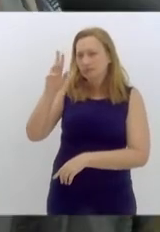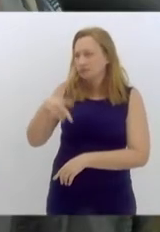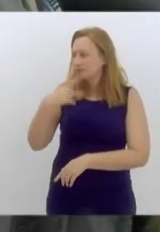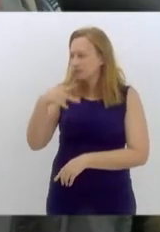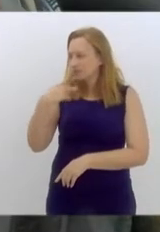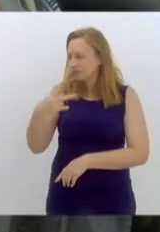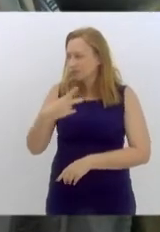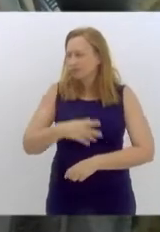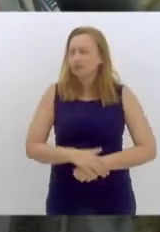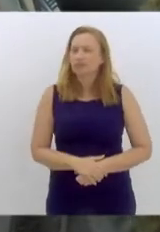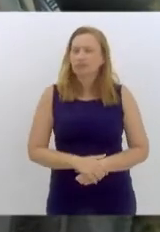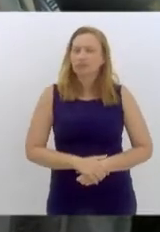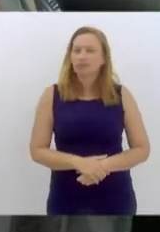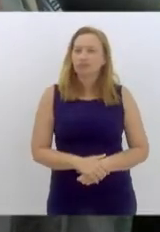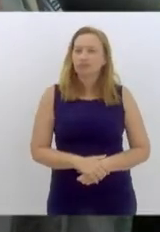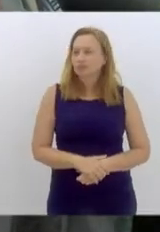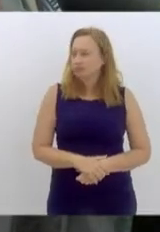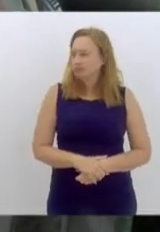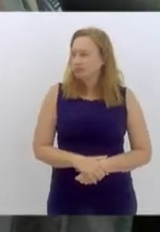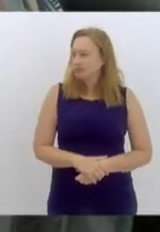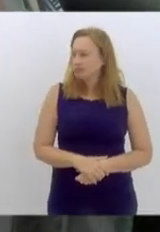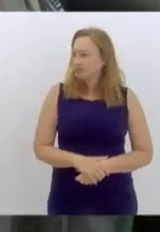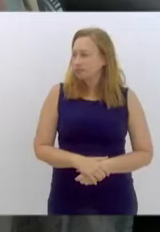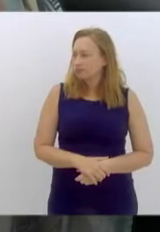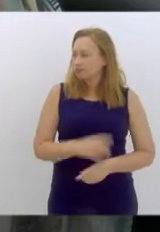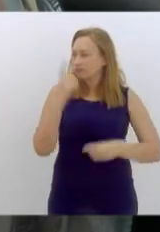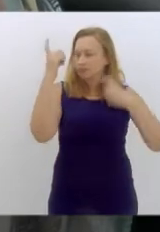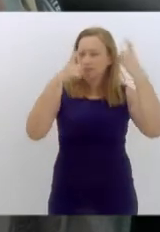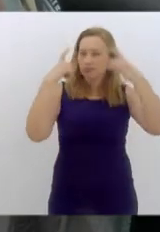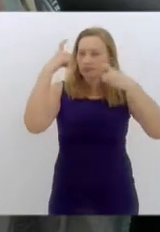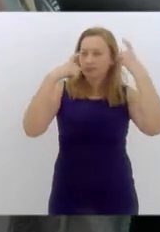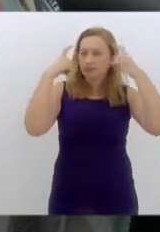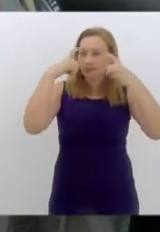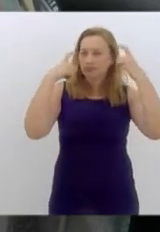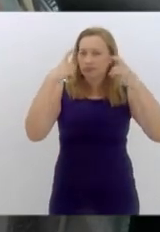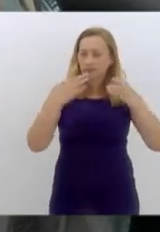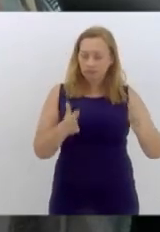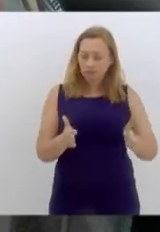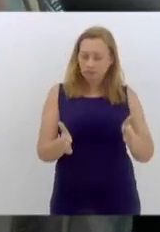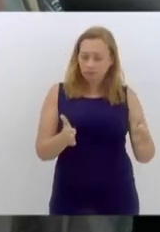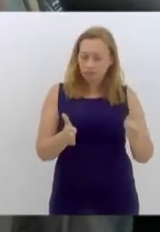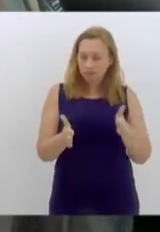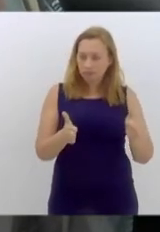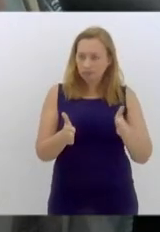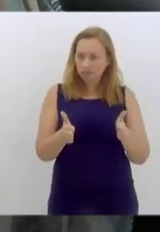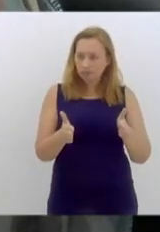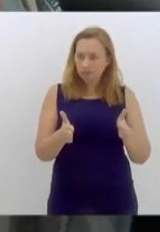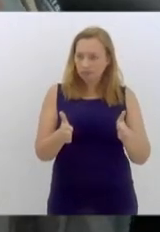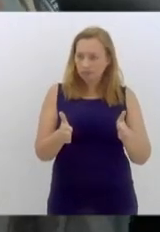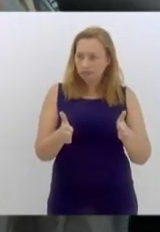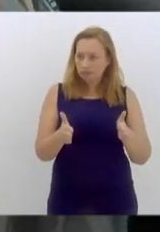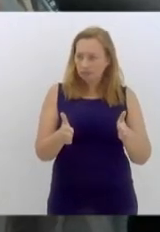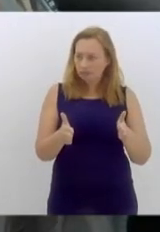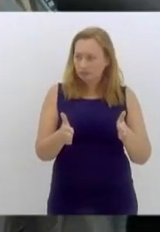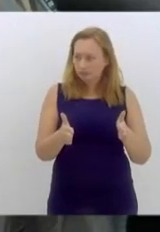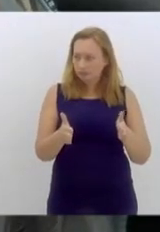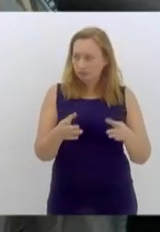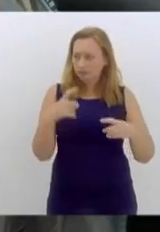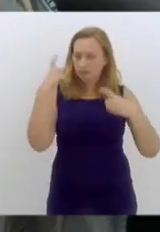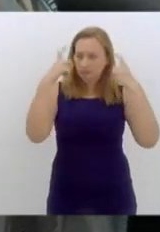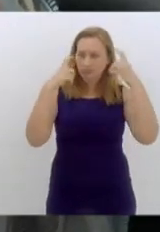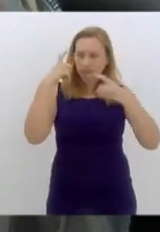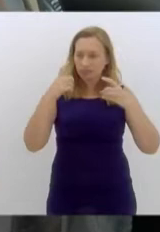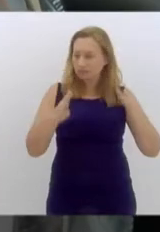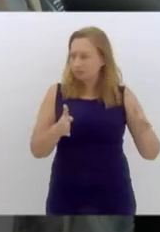sua exposição, a senhora externa uma preocupação com prazo. Ao mesmo tempo que a senhora externa uma preocupação